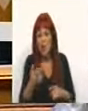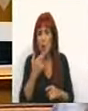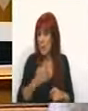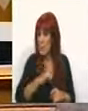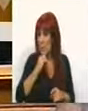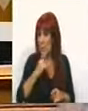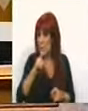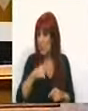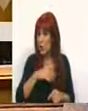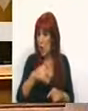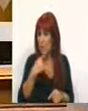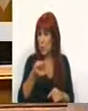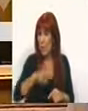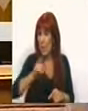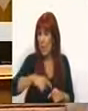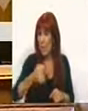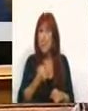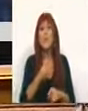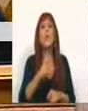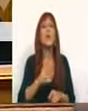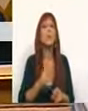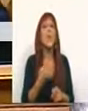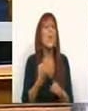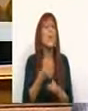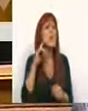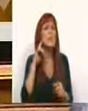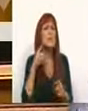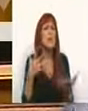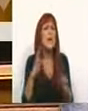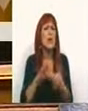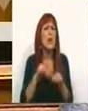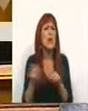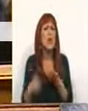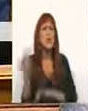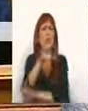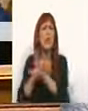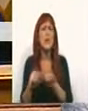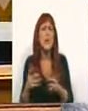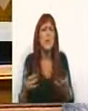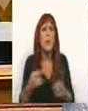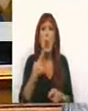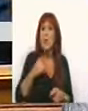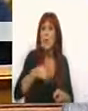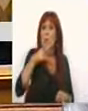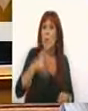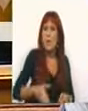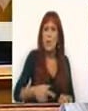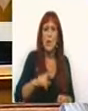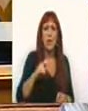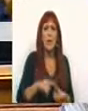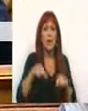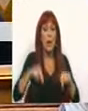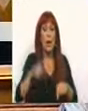respondeu ainda, também já foi questionado várias vezes, coisas muito concretas relativamente aos fundos comunitários. Eu volto a repetir, garanto